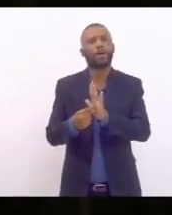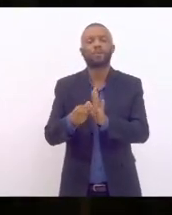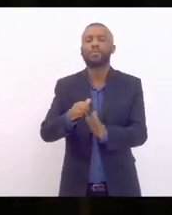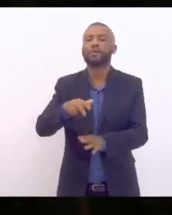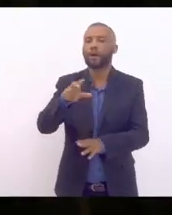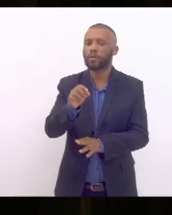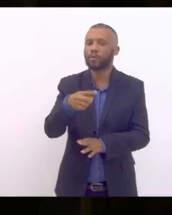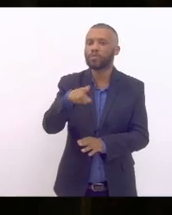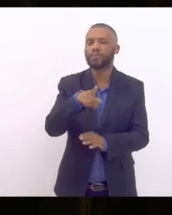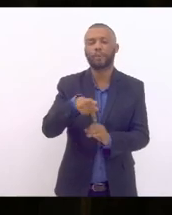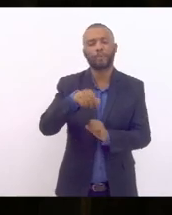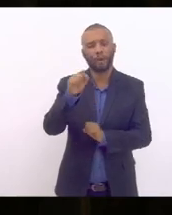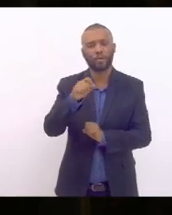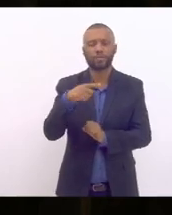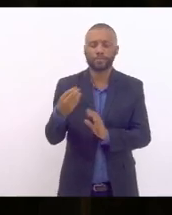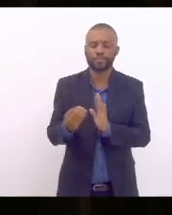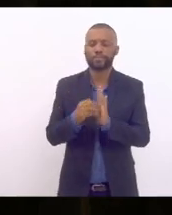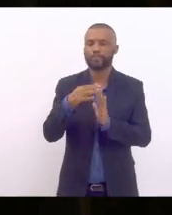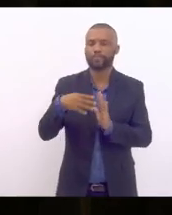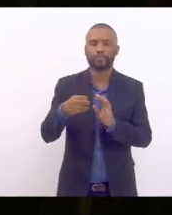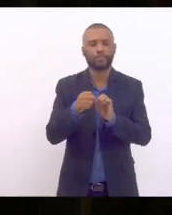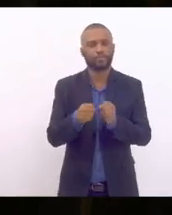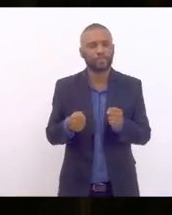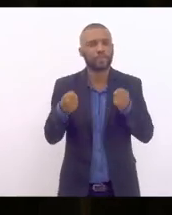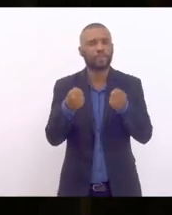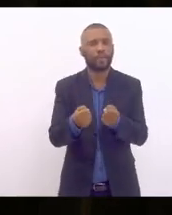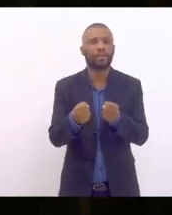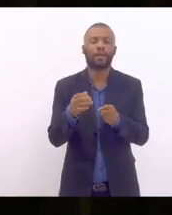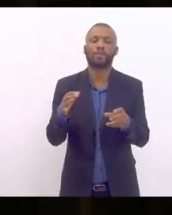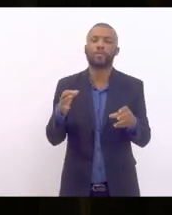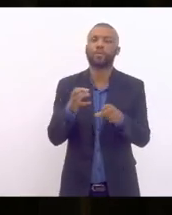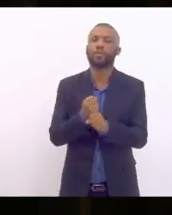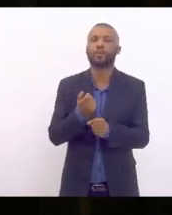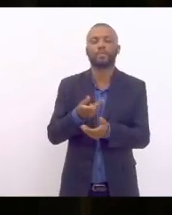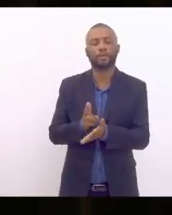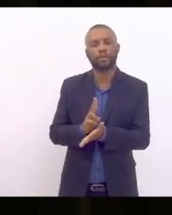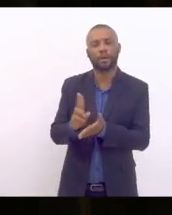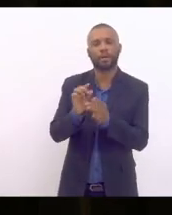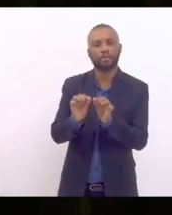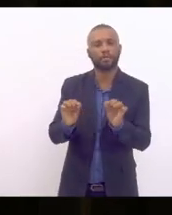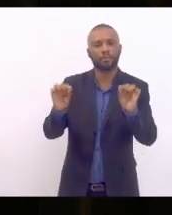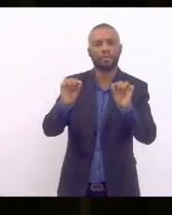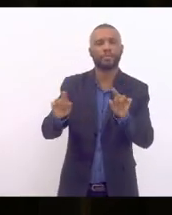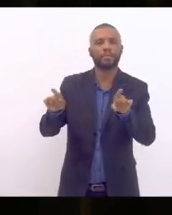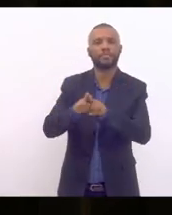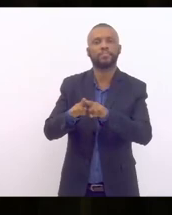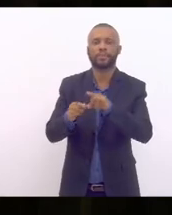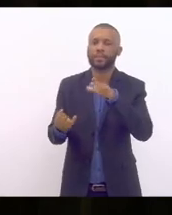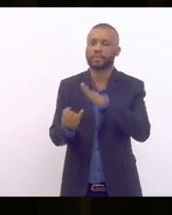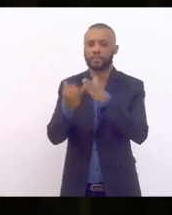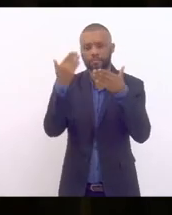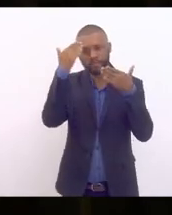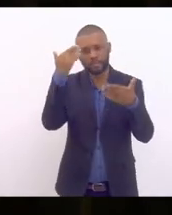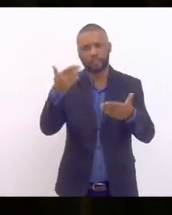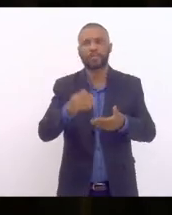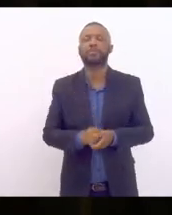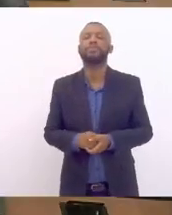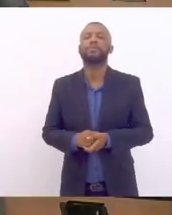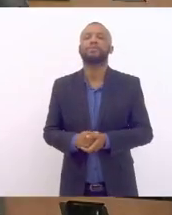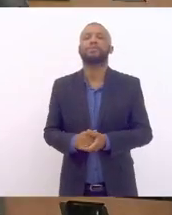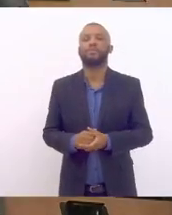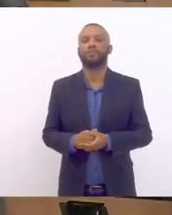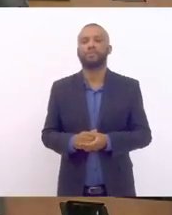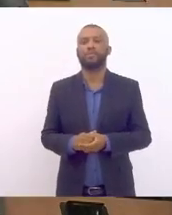pós-graduandos no orçamento da Defesa do orçamento das Universidades das instituições muito obrigada